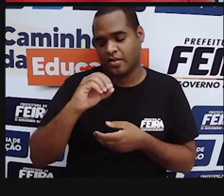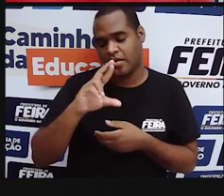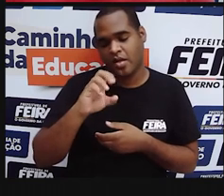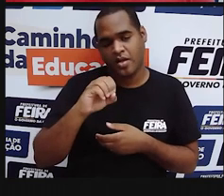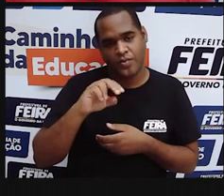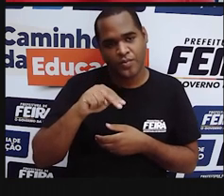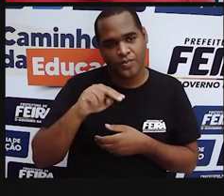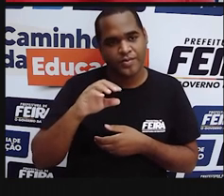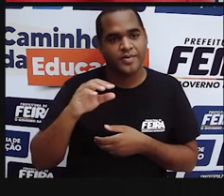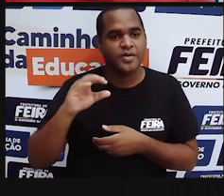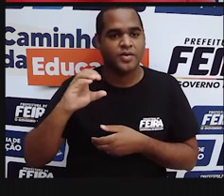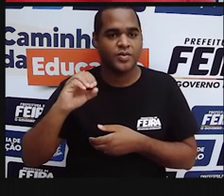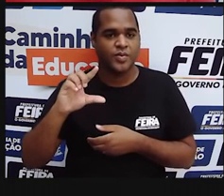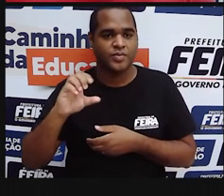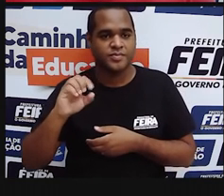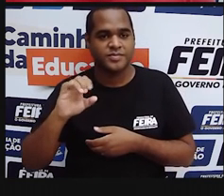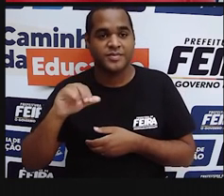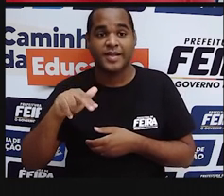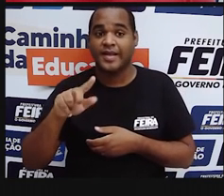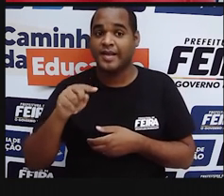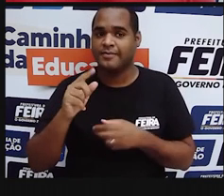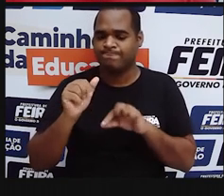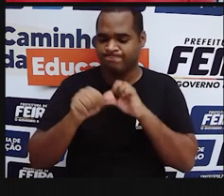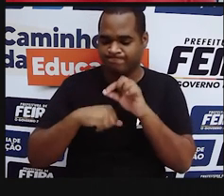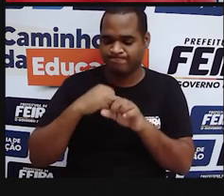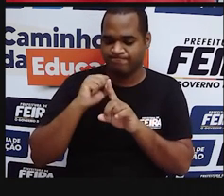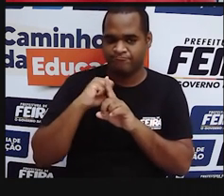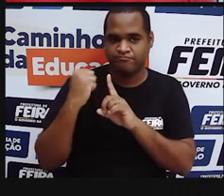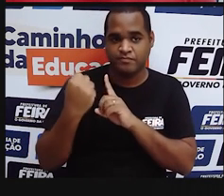Solon, que são reformadores, que tentam